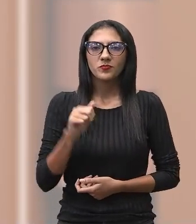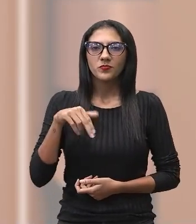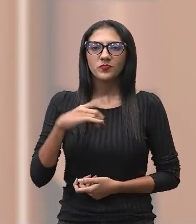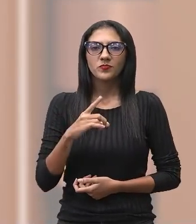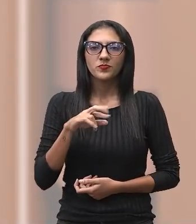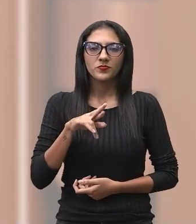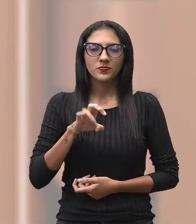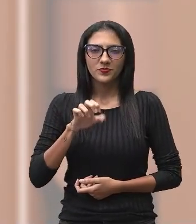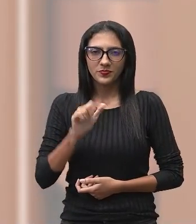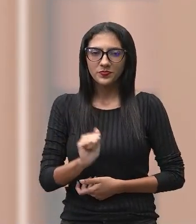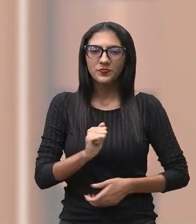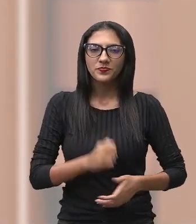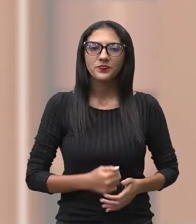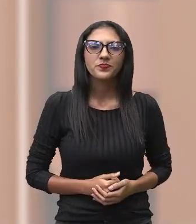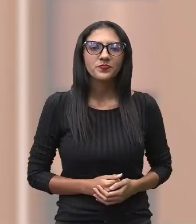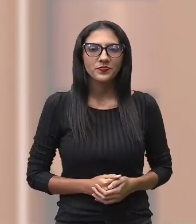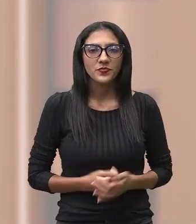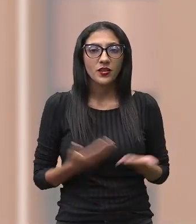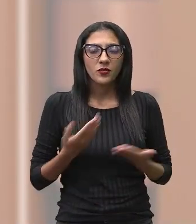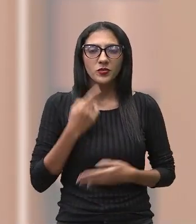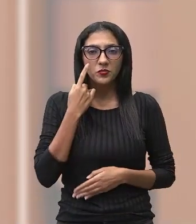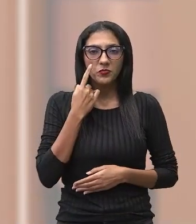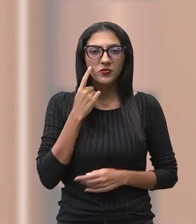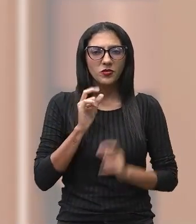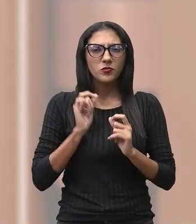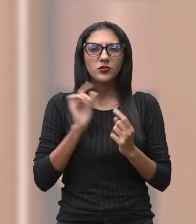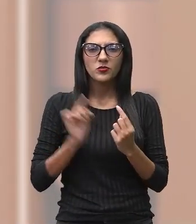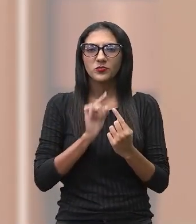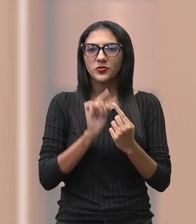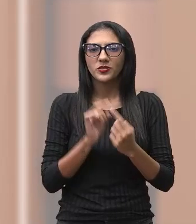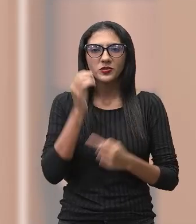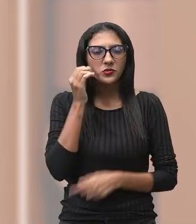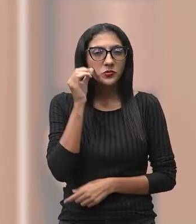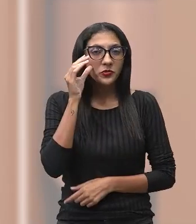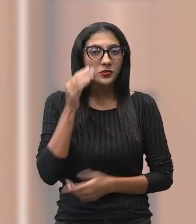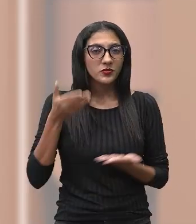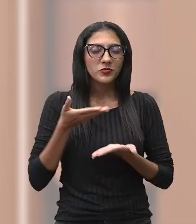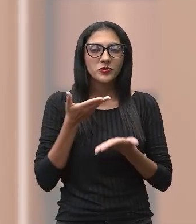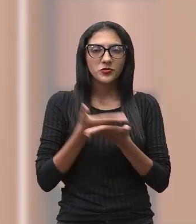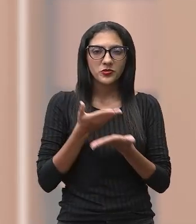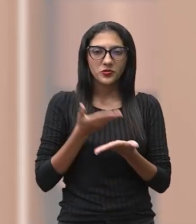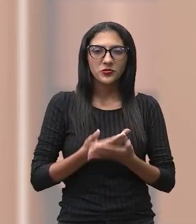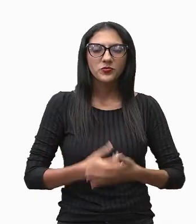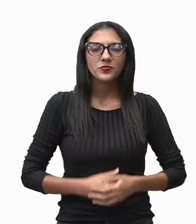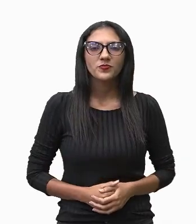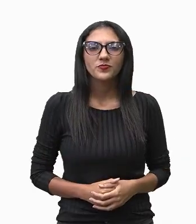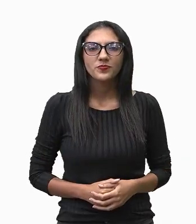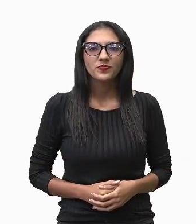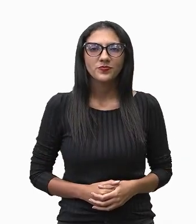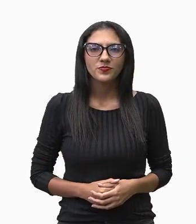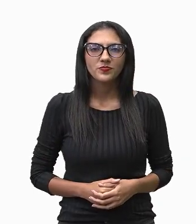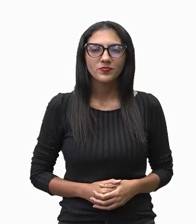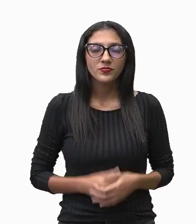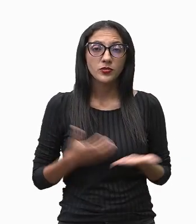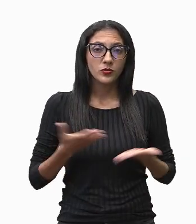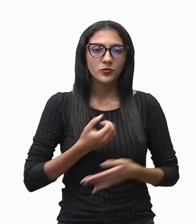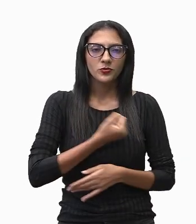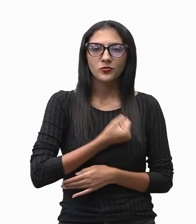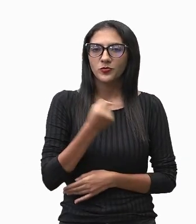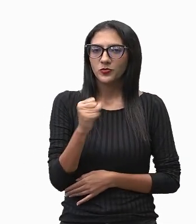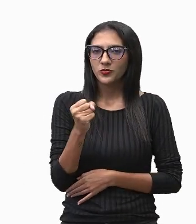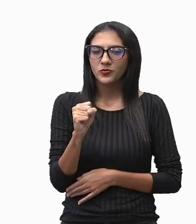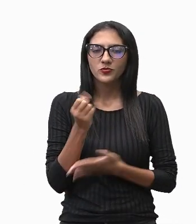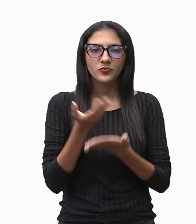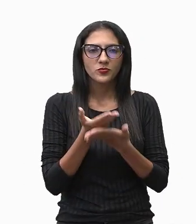Sandréia Cascais. Então, vamos lá dar uma olhada no objeto de conhecimento desta aula. Esta é a aula de